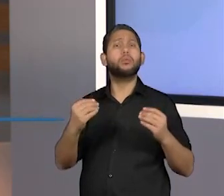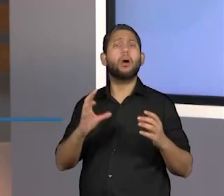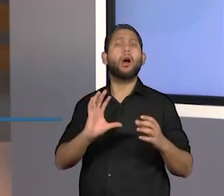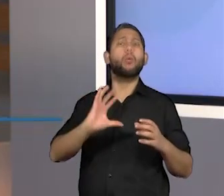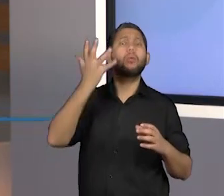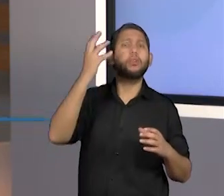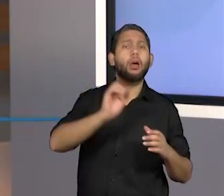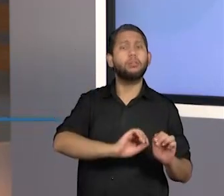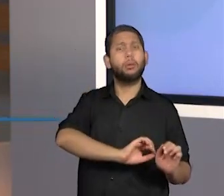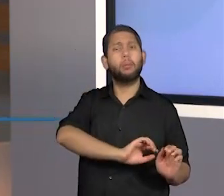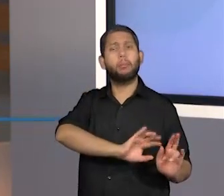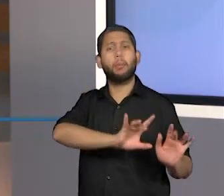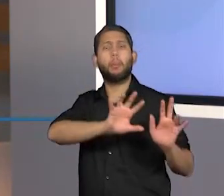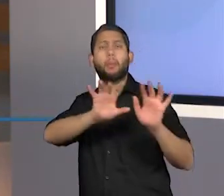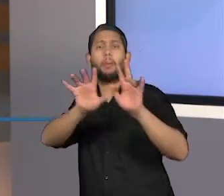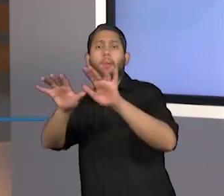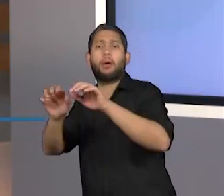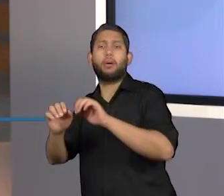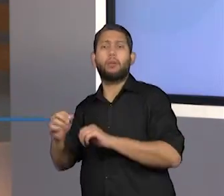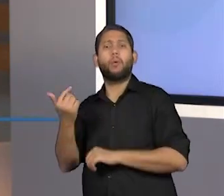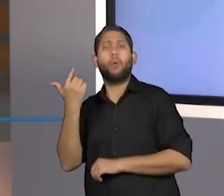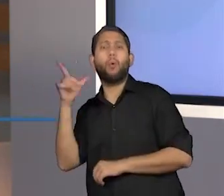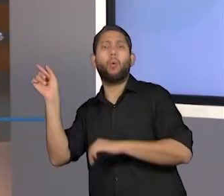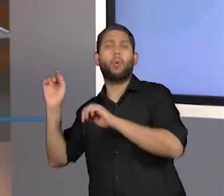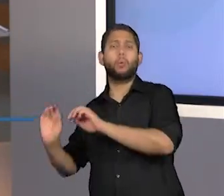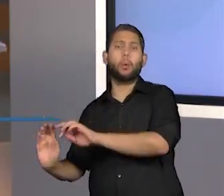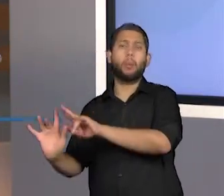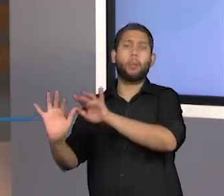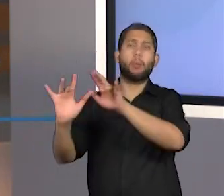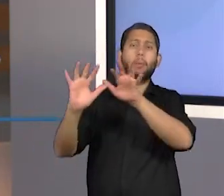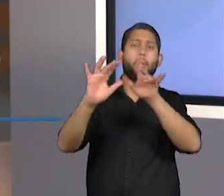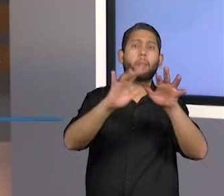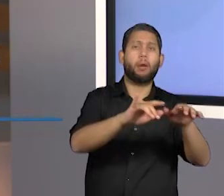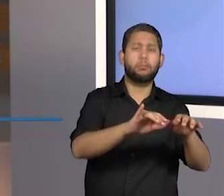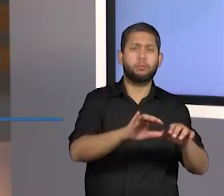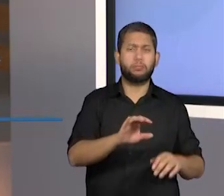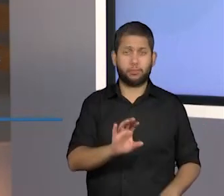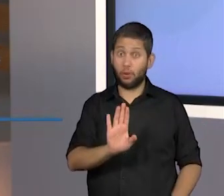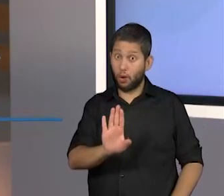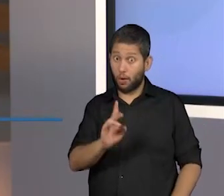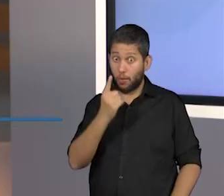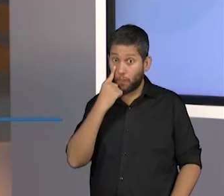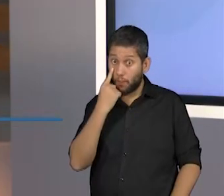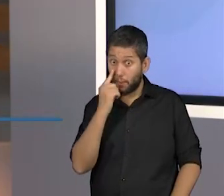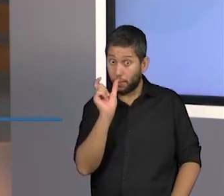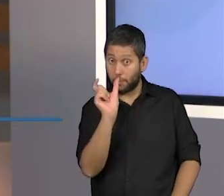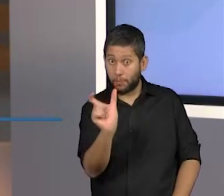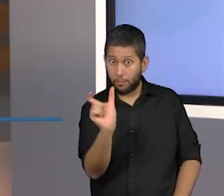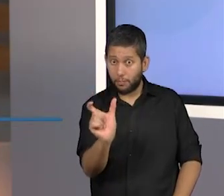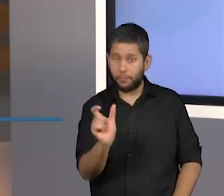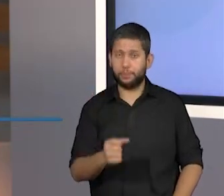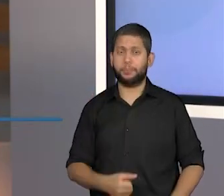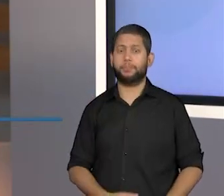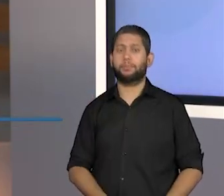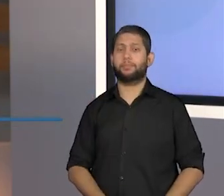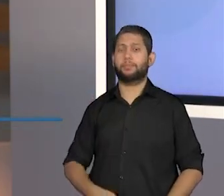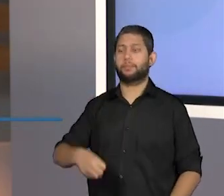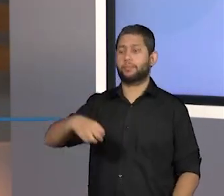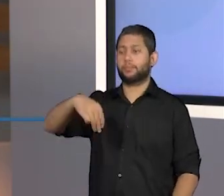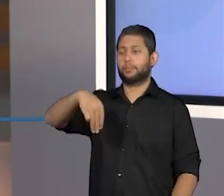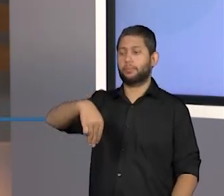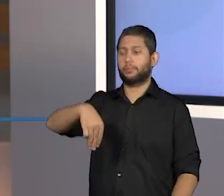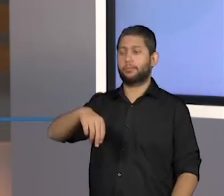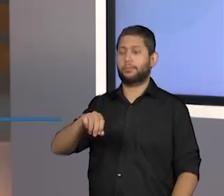Mas vamos descobrir primeiro o que é migração. Já ouviu falar nessa palavra?